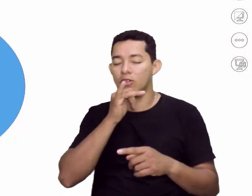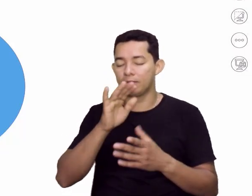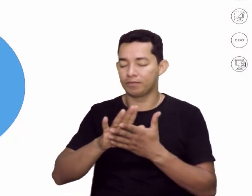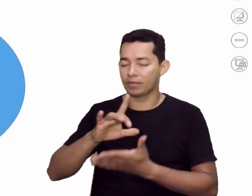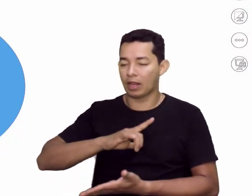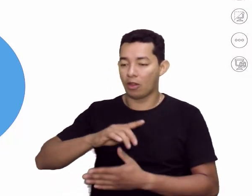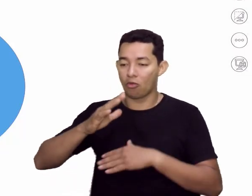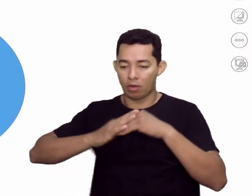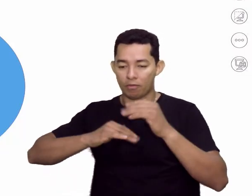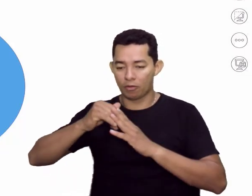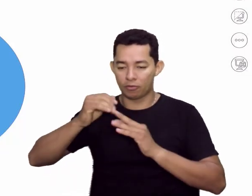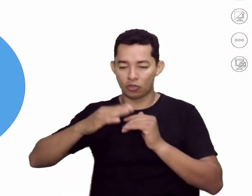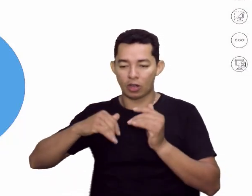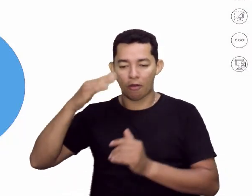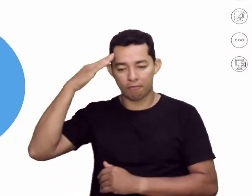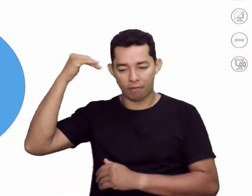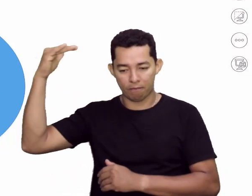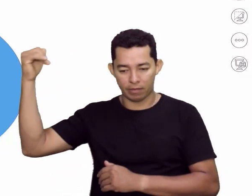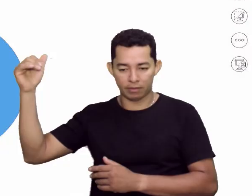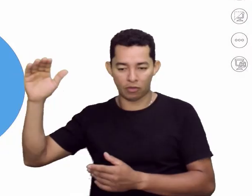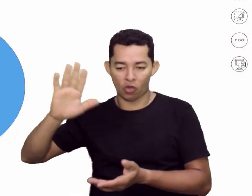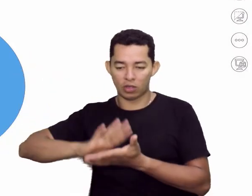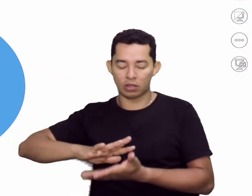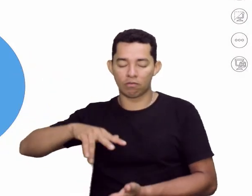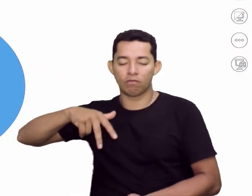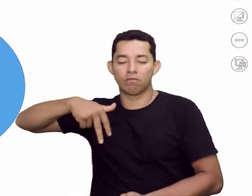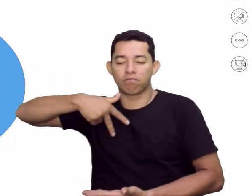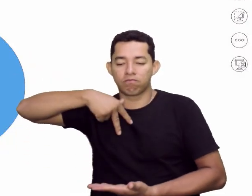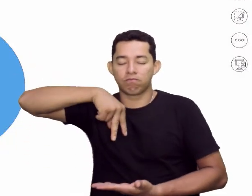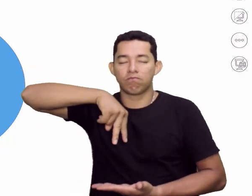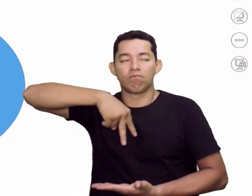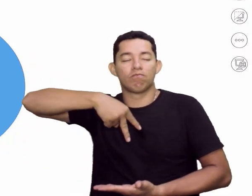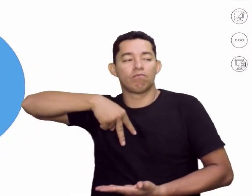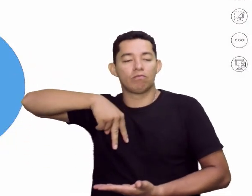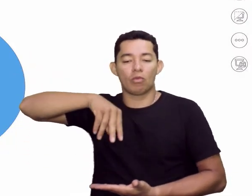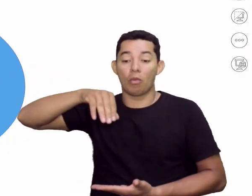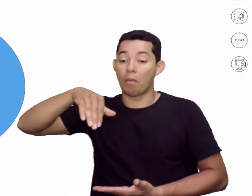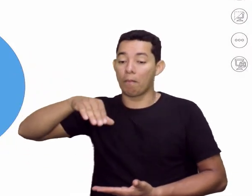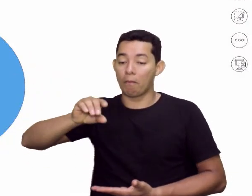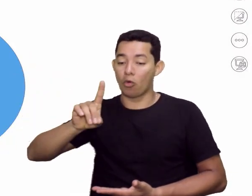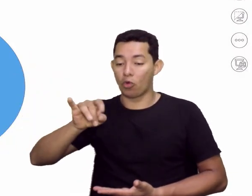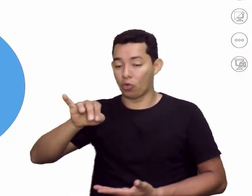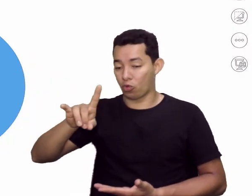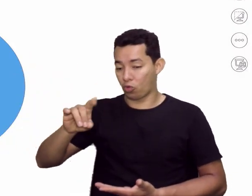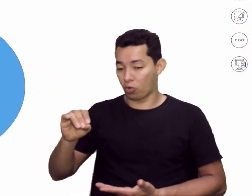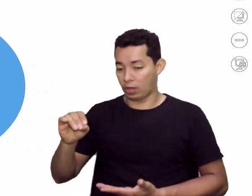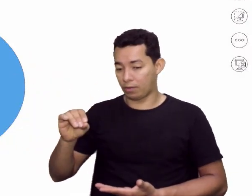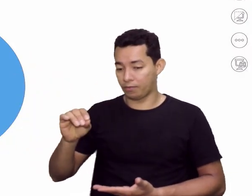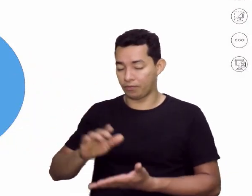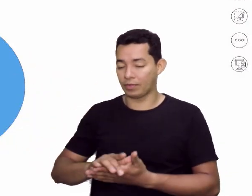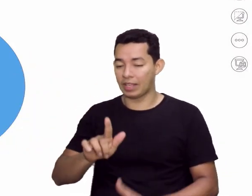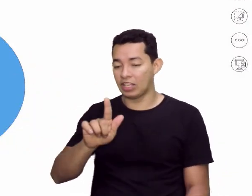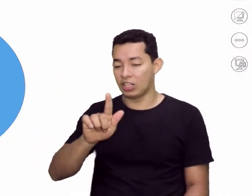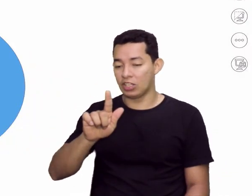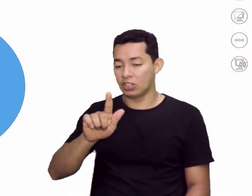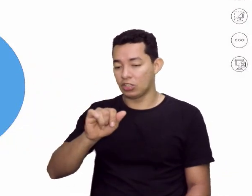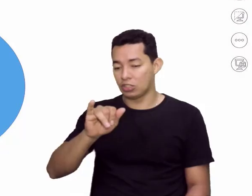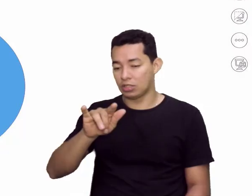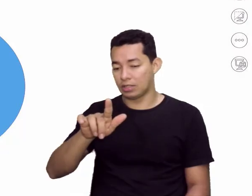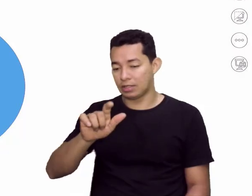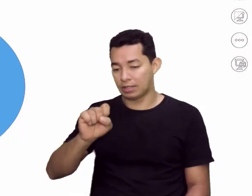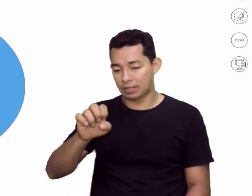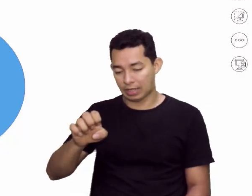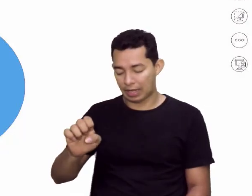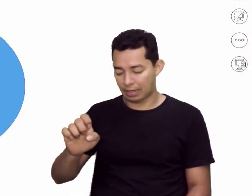modelo aí, né, brasileira, que premiadíssima, quem vai dizer que uma mulher daquela é feia, né? Ou tem